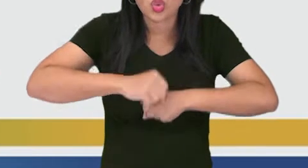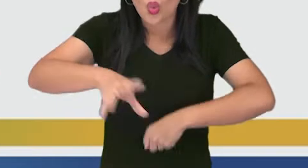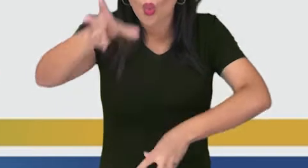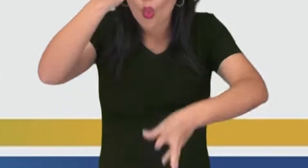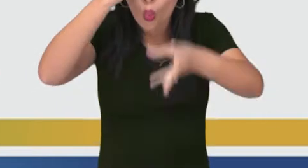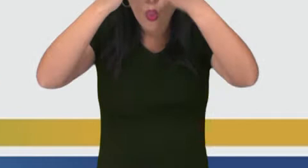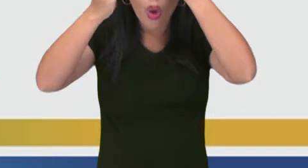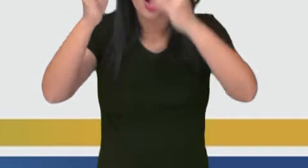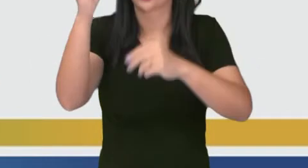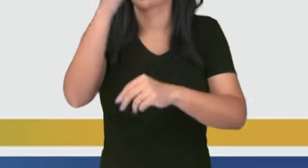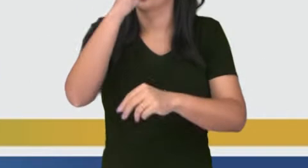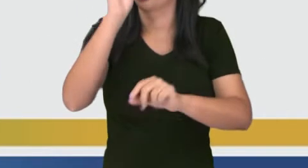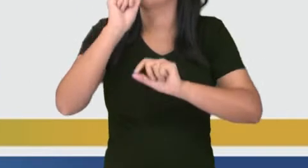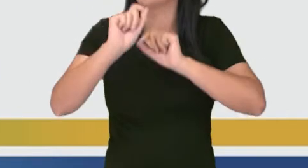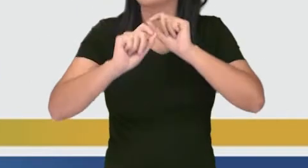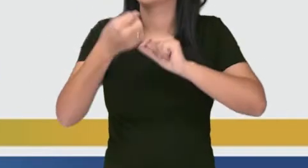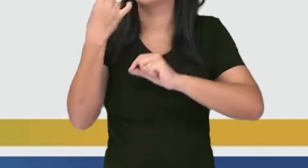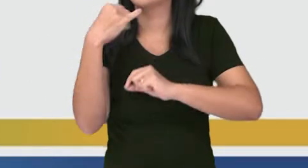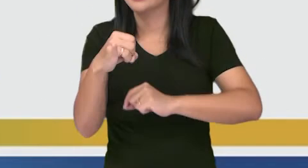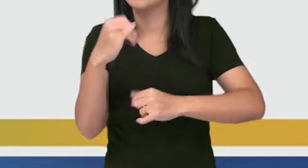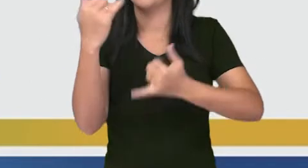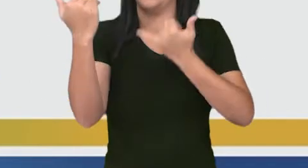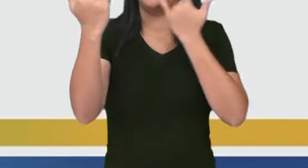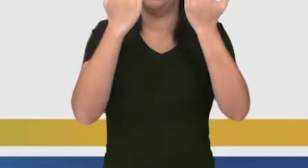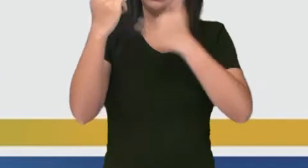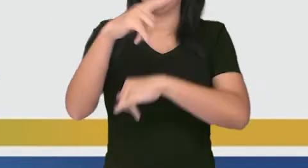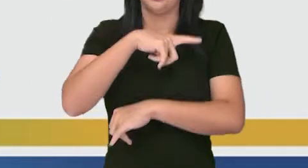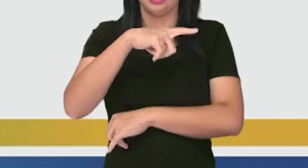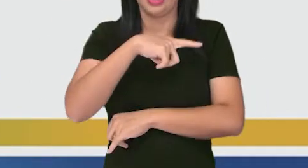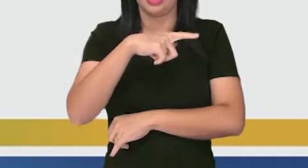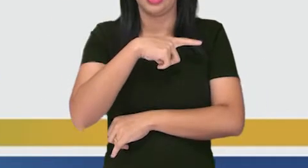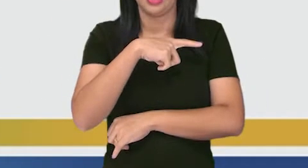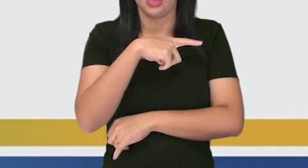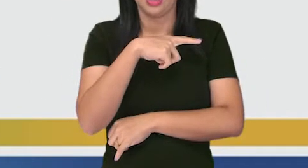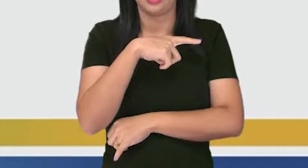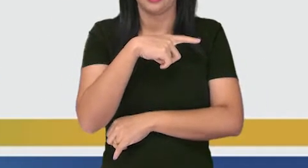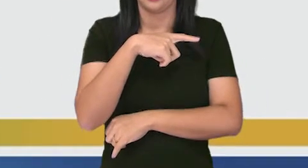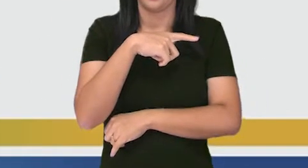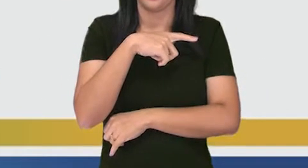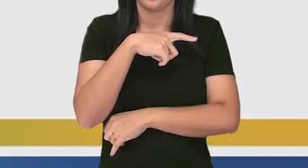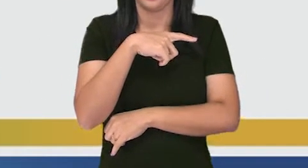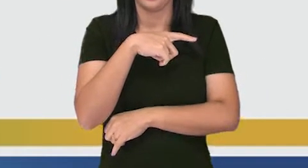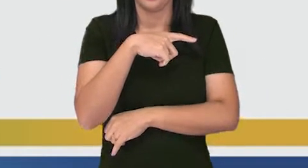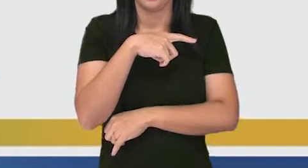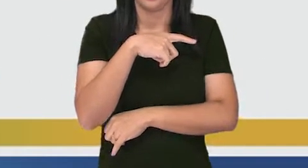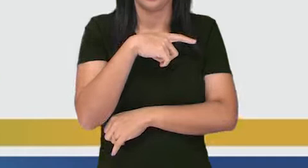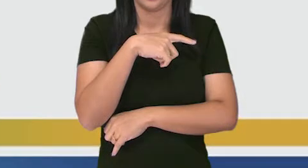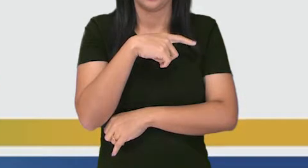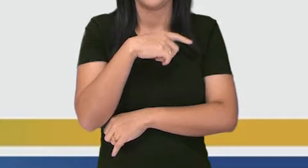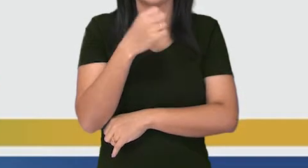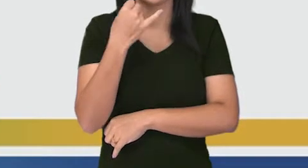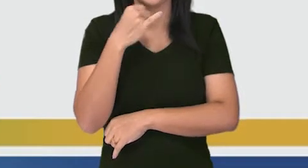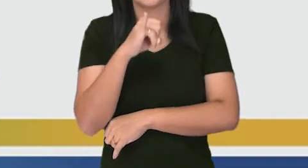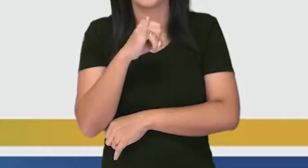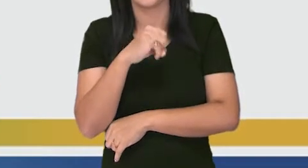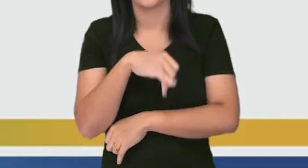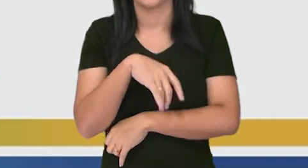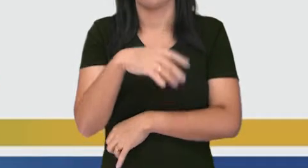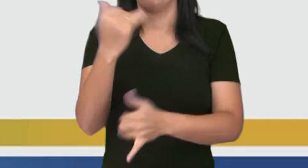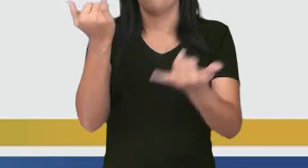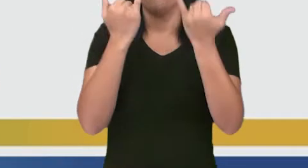em mente que se os dados que você tem em mãos não forem recentes